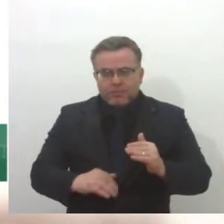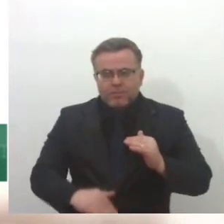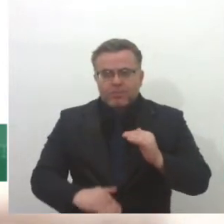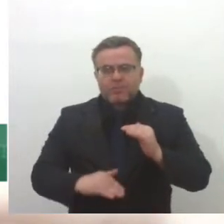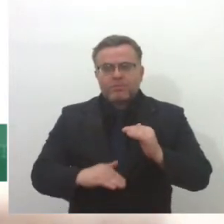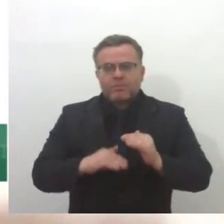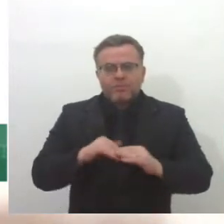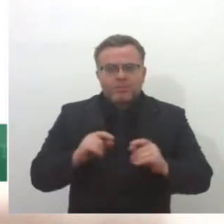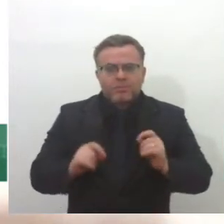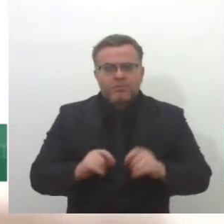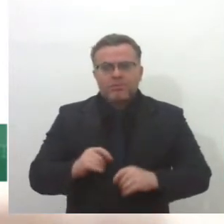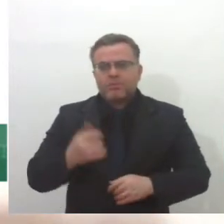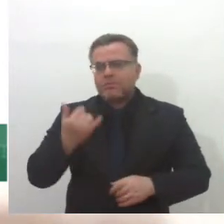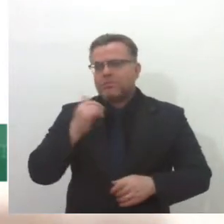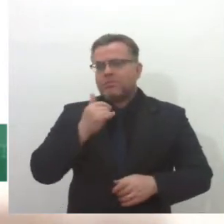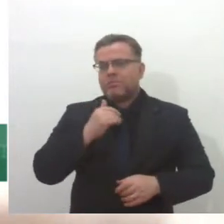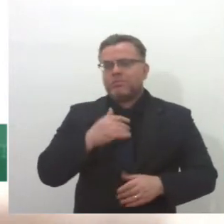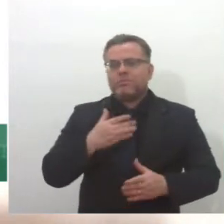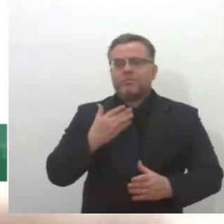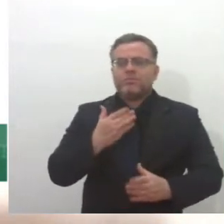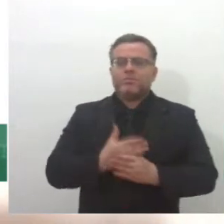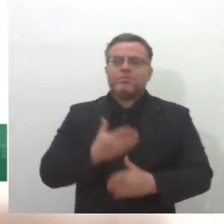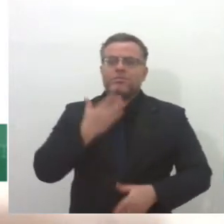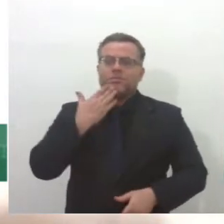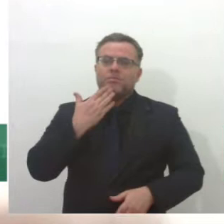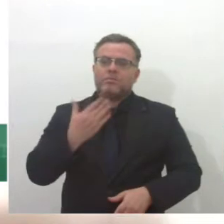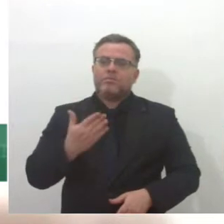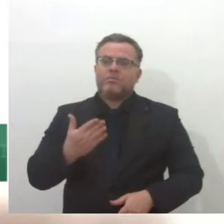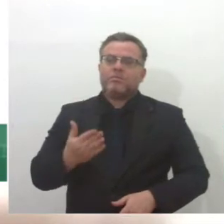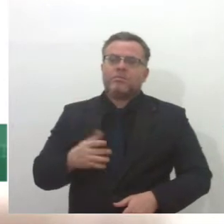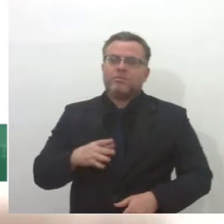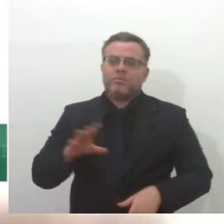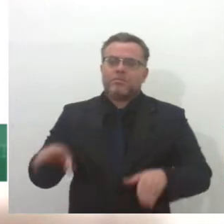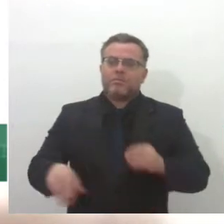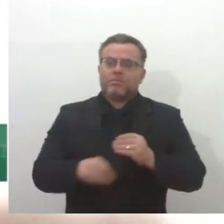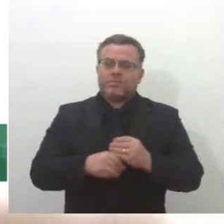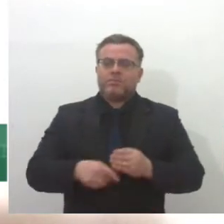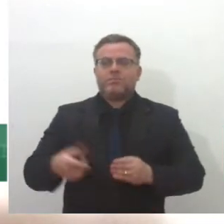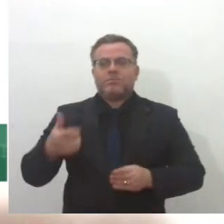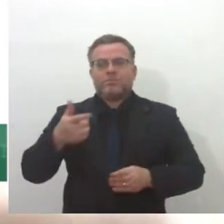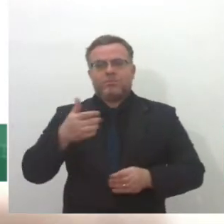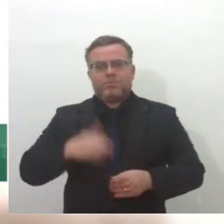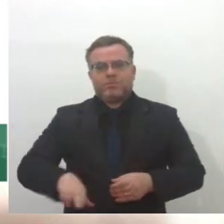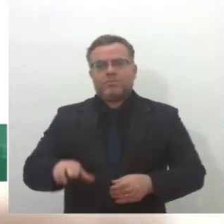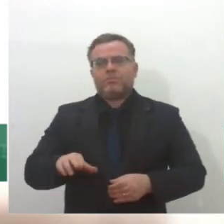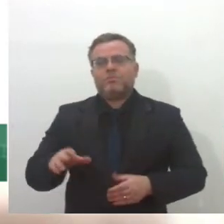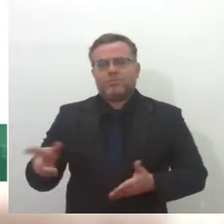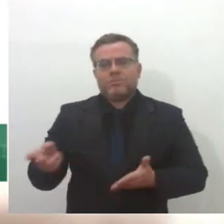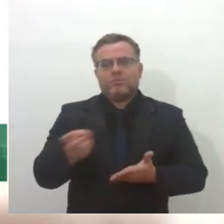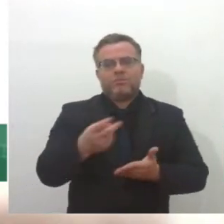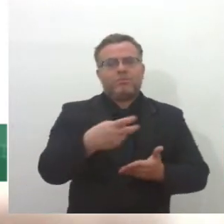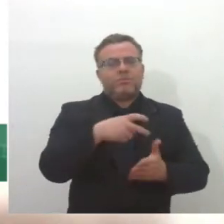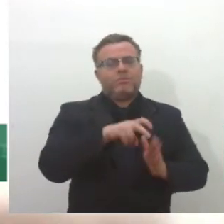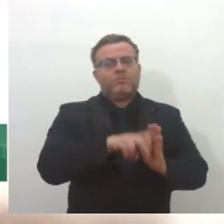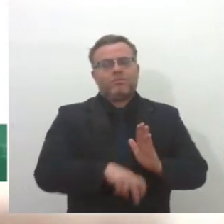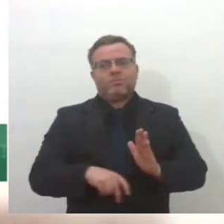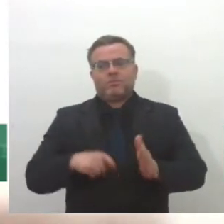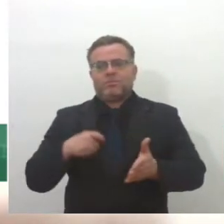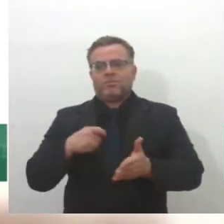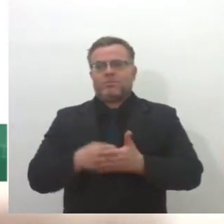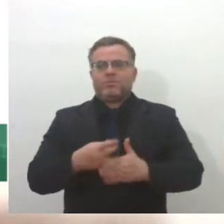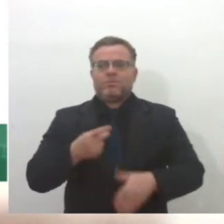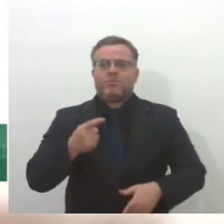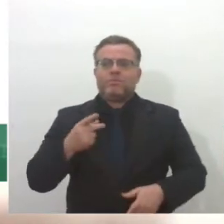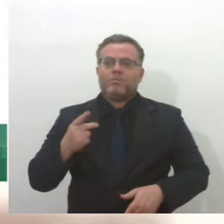entraram com ações pedindo, né, a restituição, a recuperação tributária desse valor que foi pago a maior. Isso é um cálculo que é